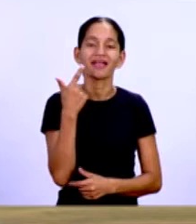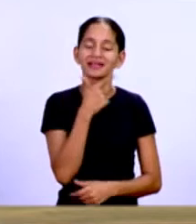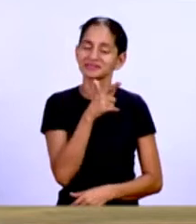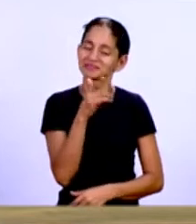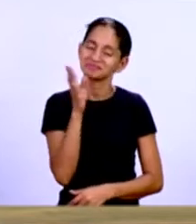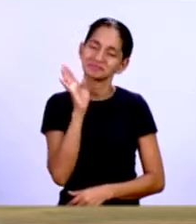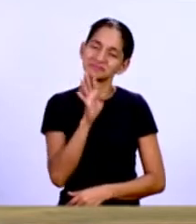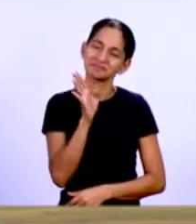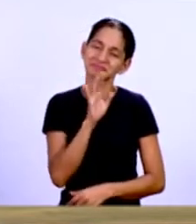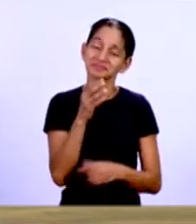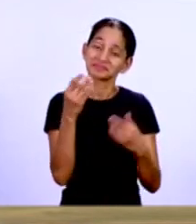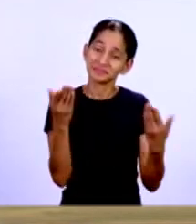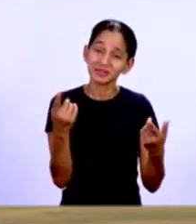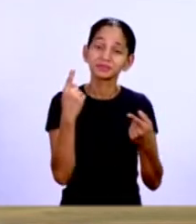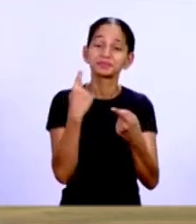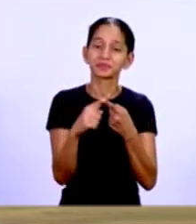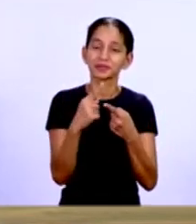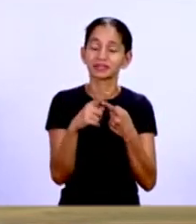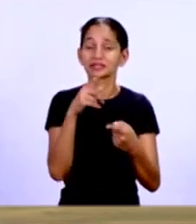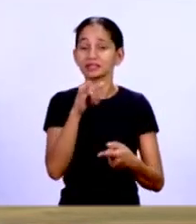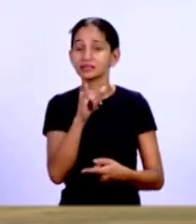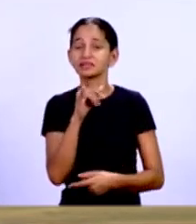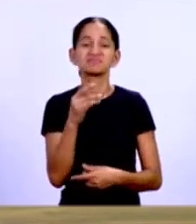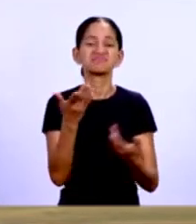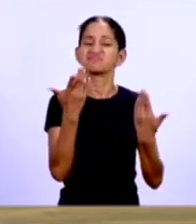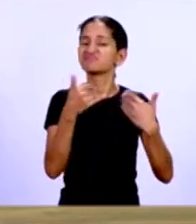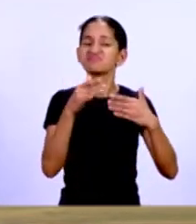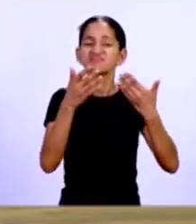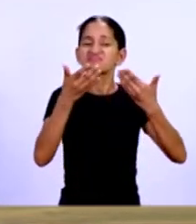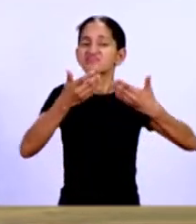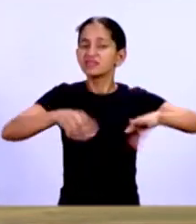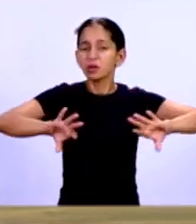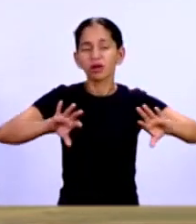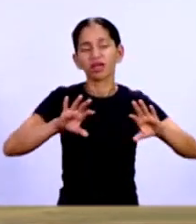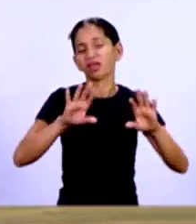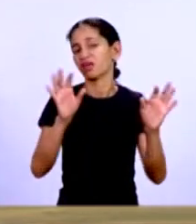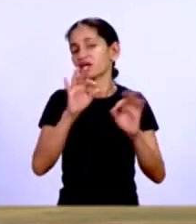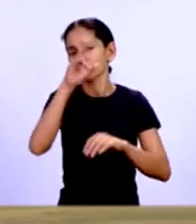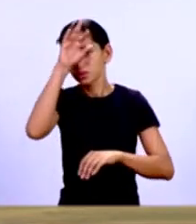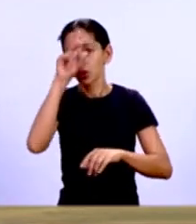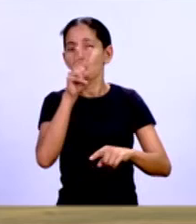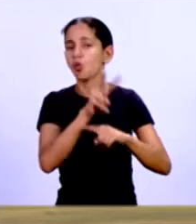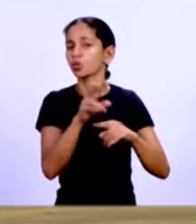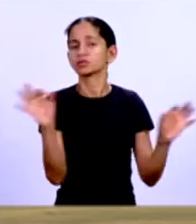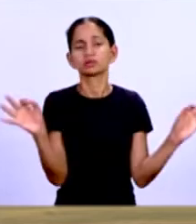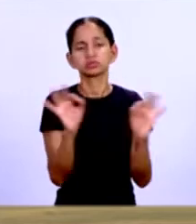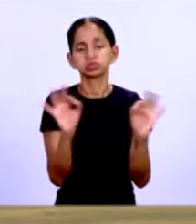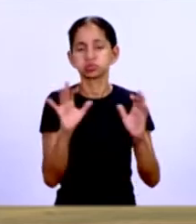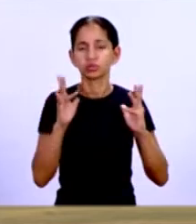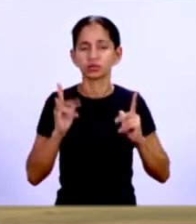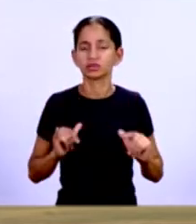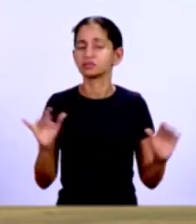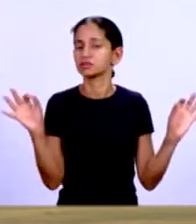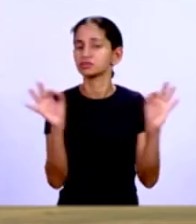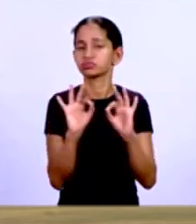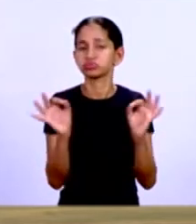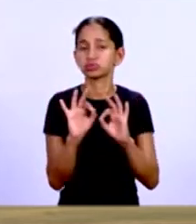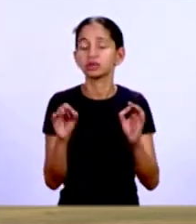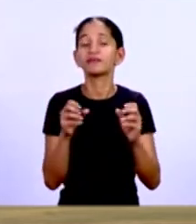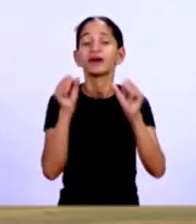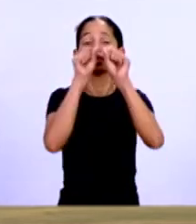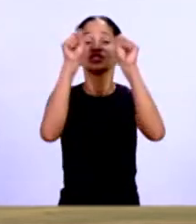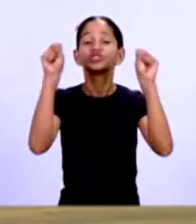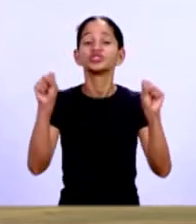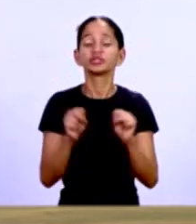né? Se você, por exemplo, resolve não contratar a empresa para detetizar, não cria um controle forte, o único sistema que você usa